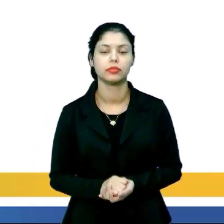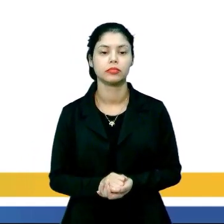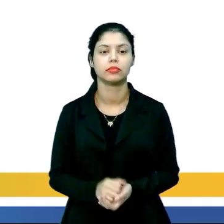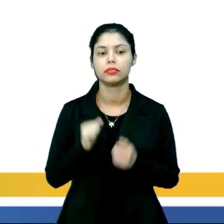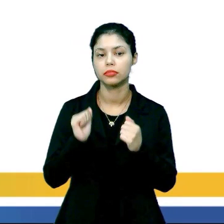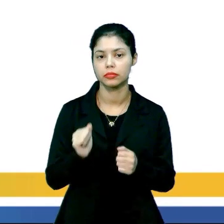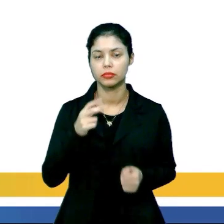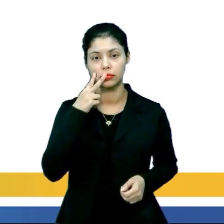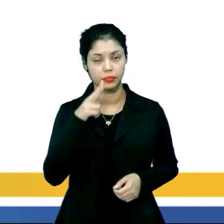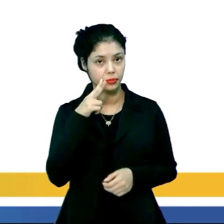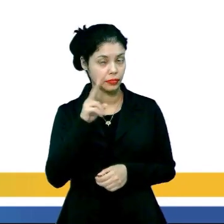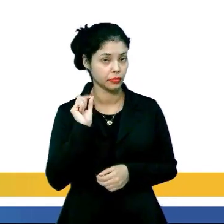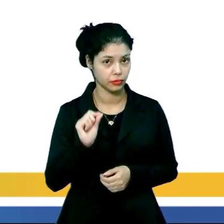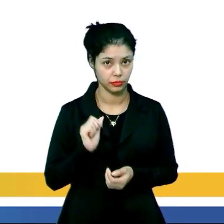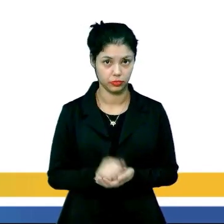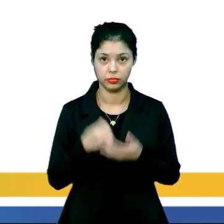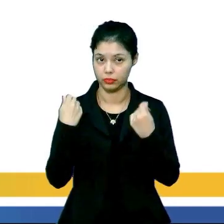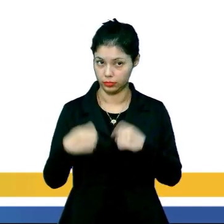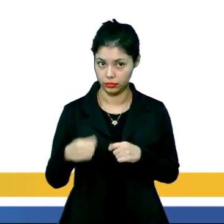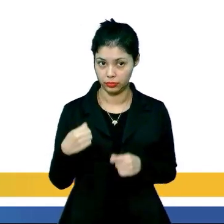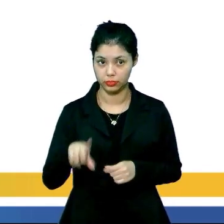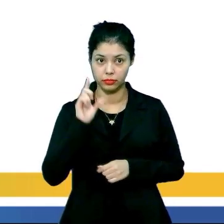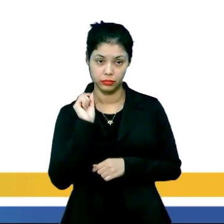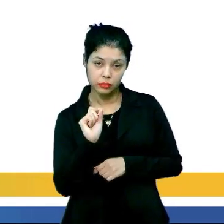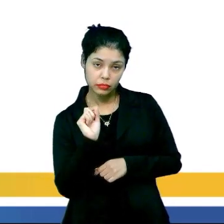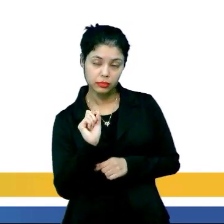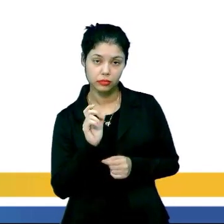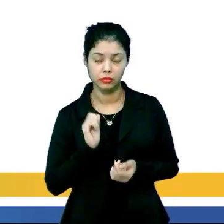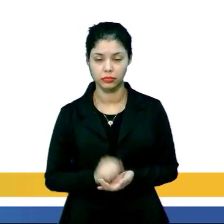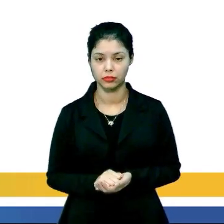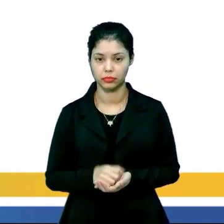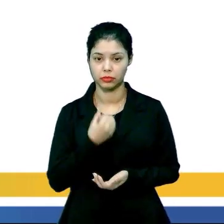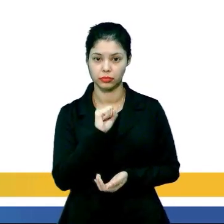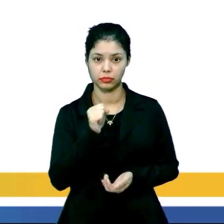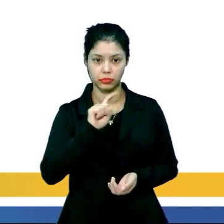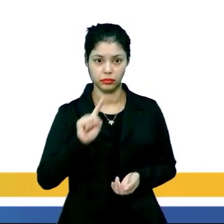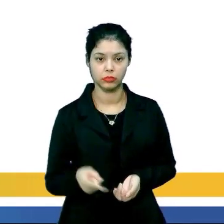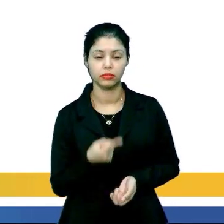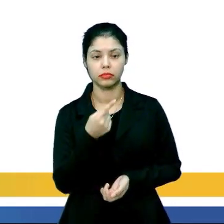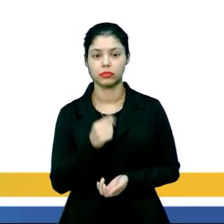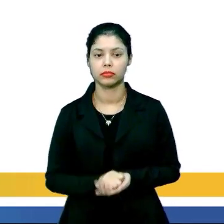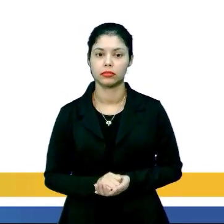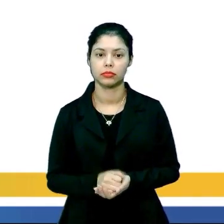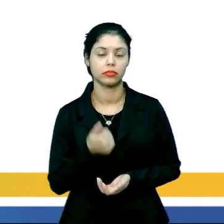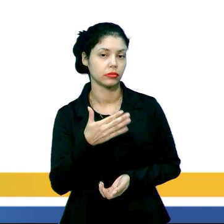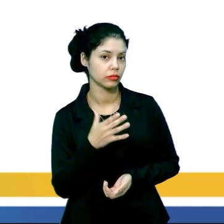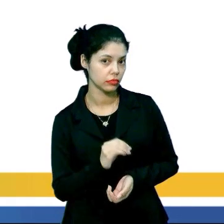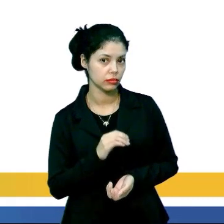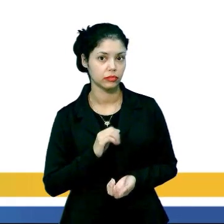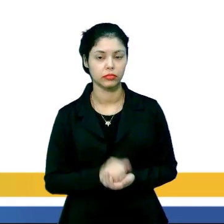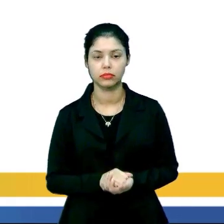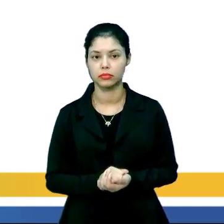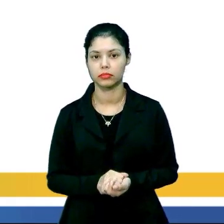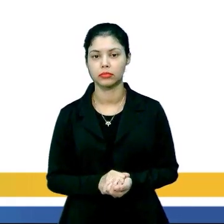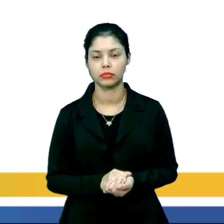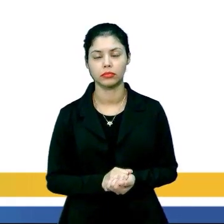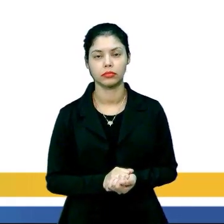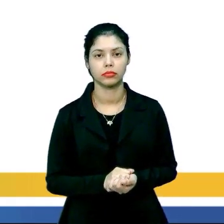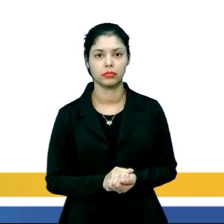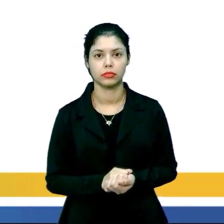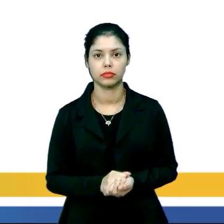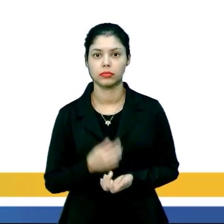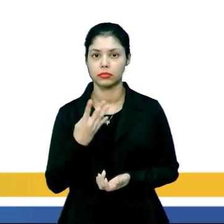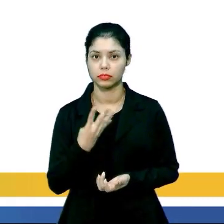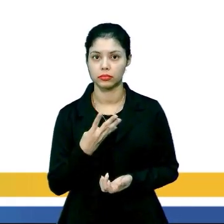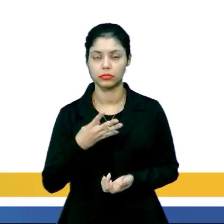nós podemos ver aí que deveria ser 8.000 gemas ao invés de 10 e deveria